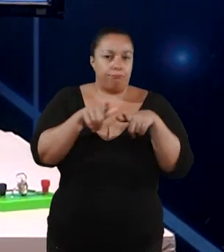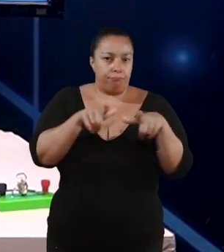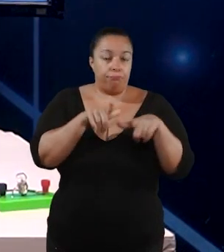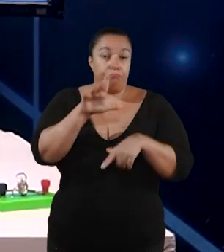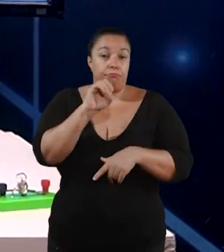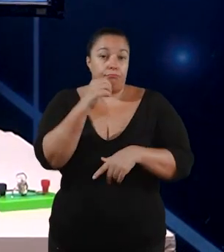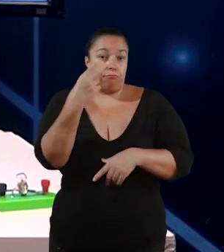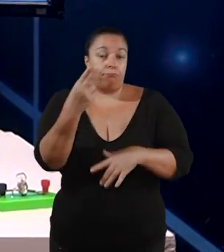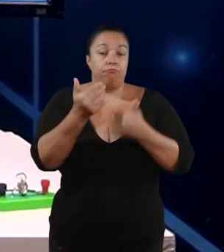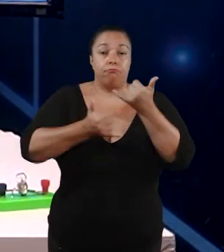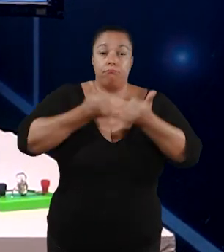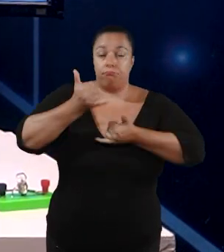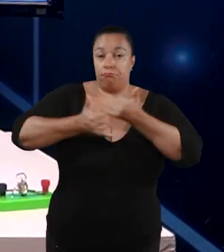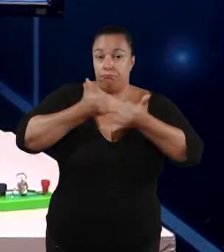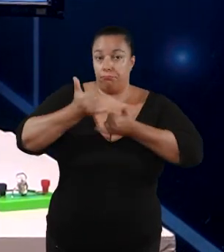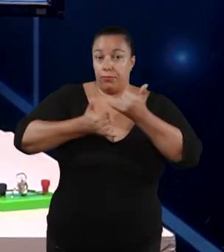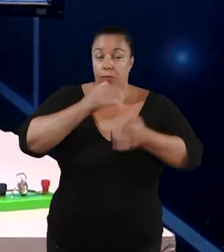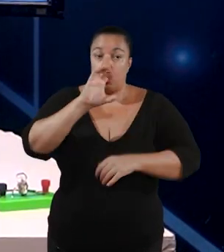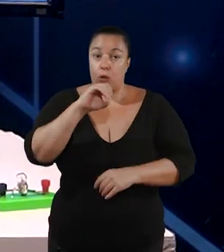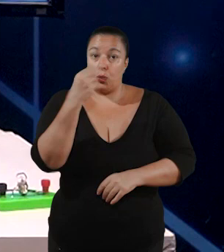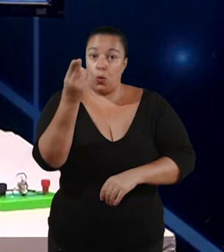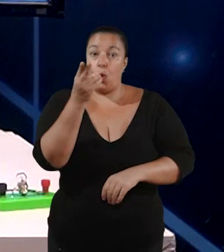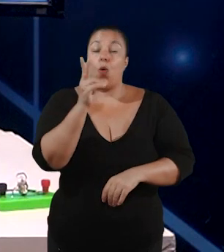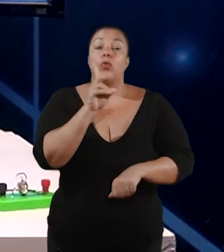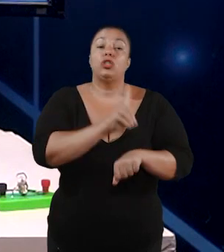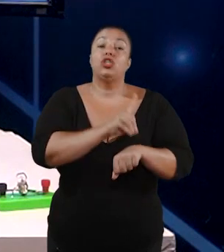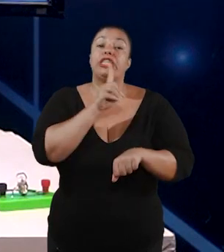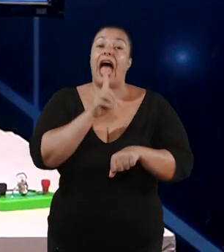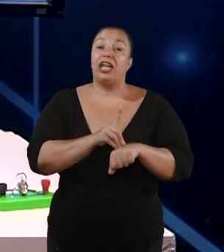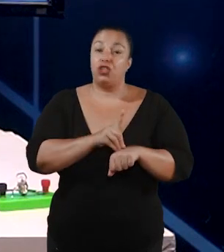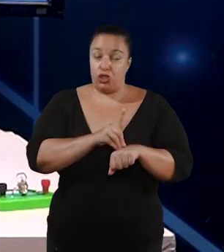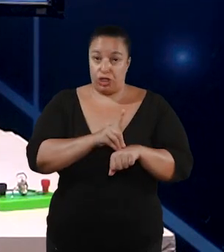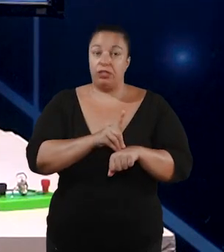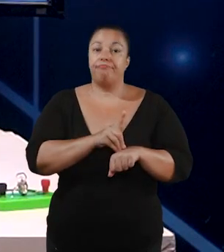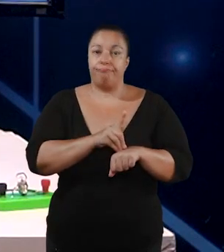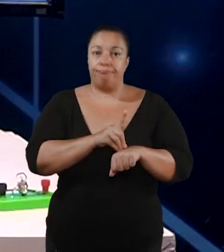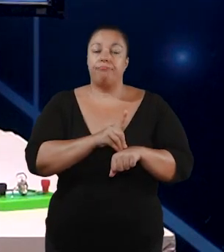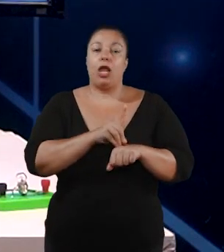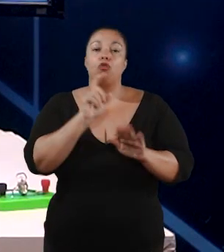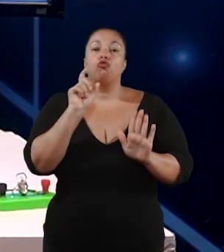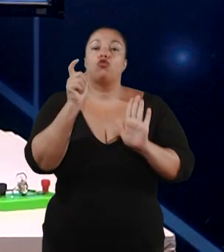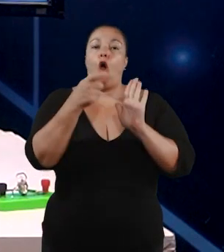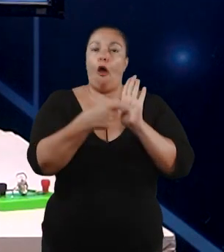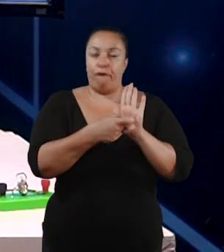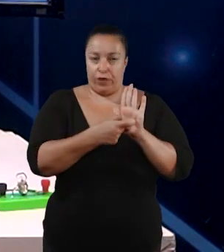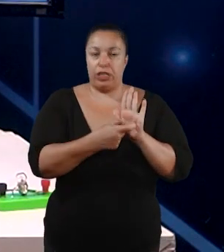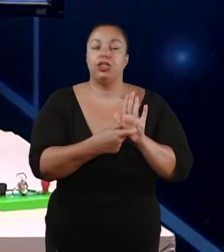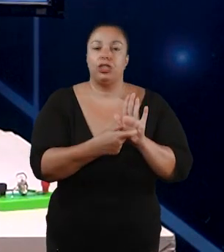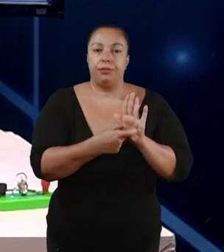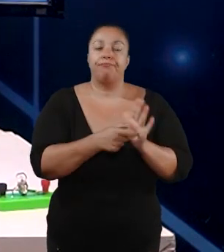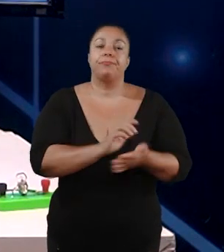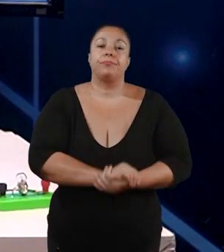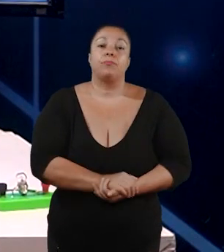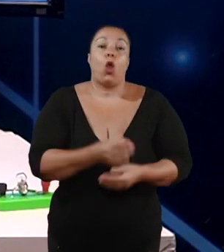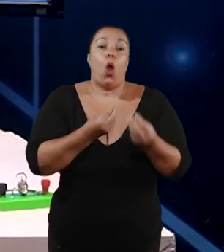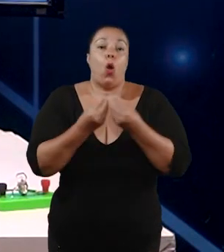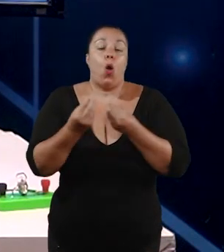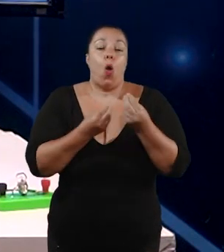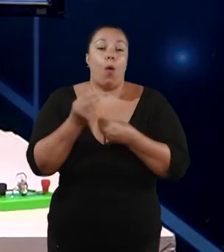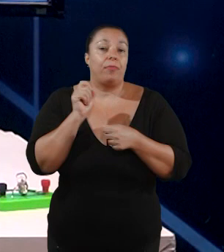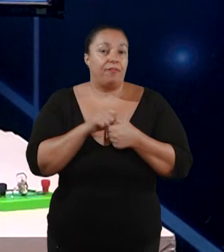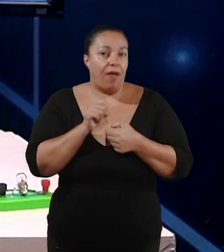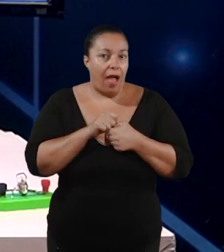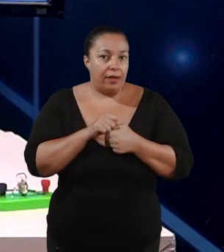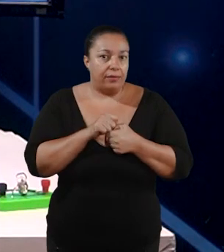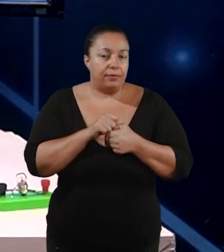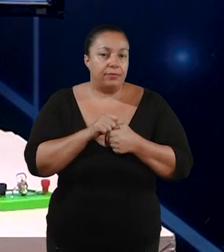com brinquedo, ou que seja de uma forma didática. Temos um software muito bacana hoje, vamos mostrar pelo software para vocês, como é que ele funciona. Ele